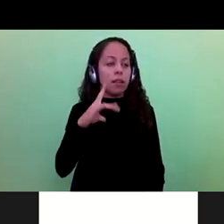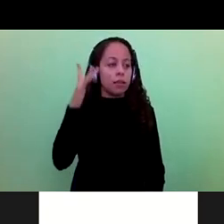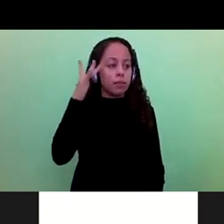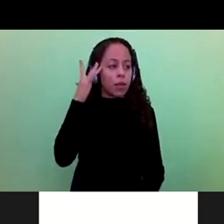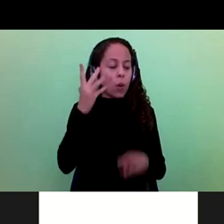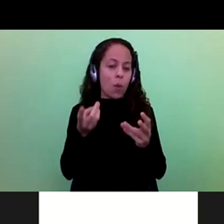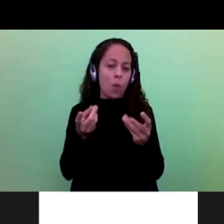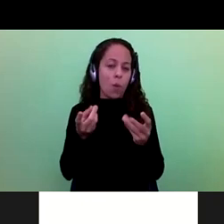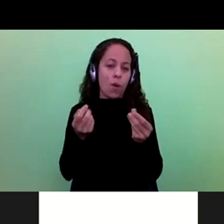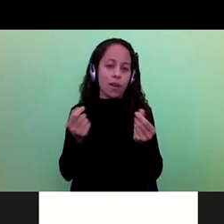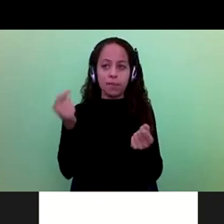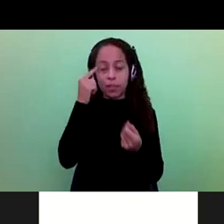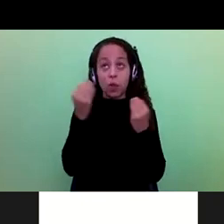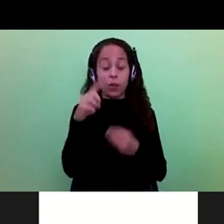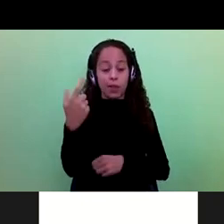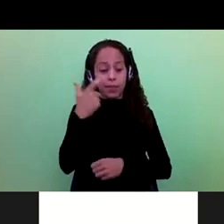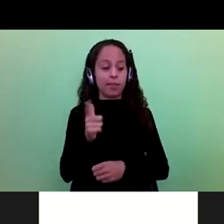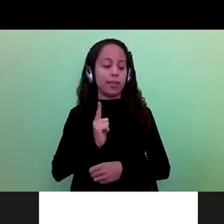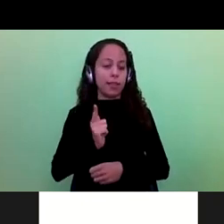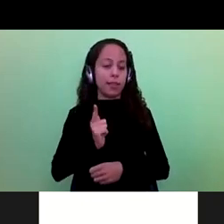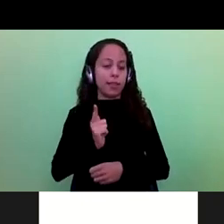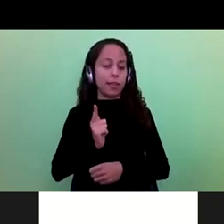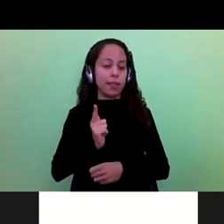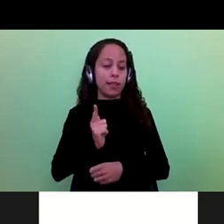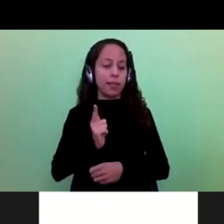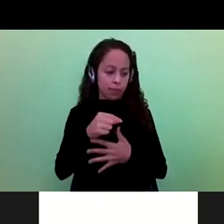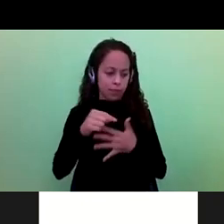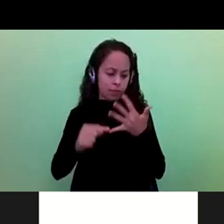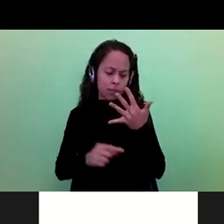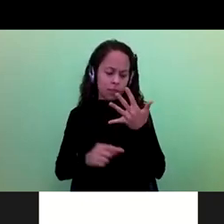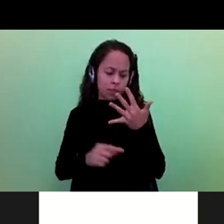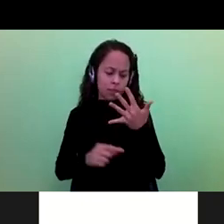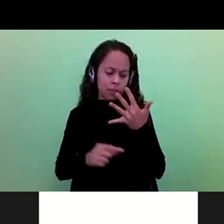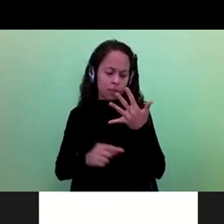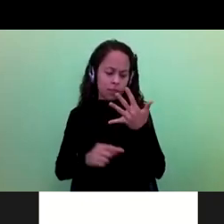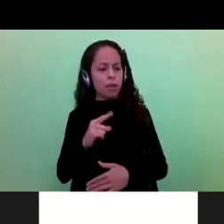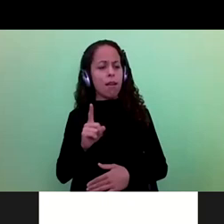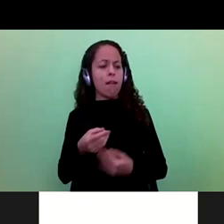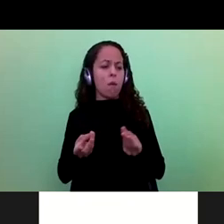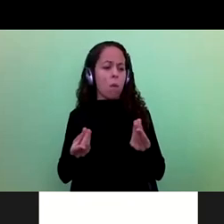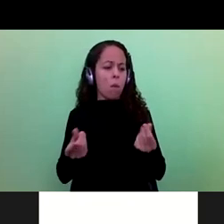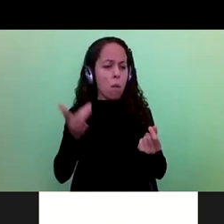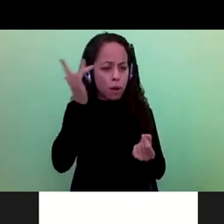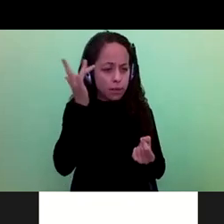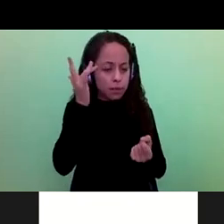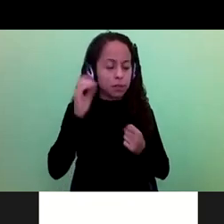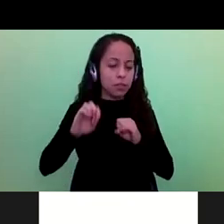daquilo que a gente já tem. Então, tudo isso que a gente já tem como qualidade